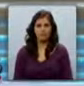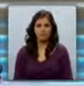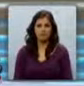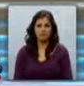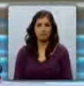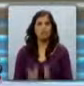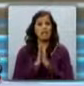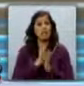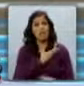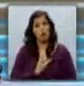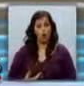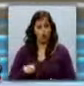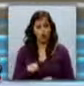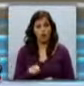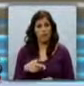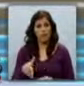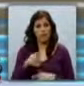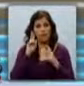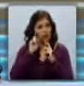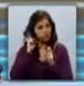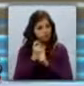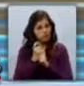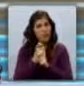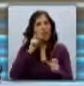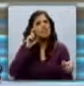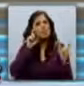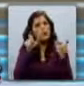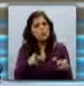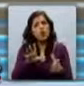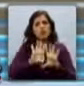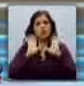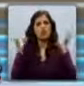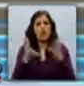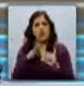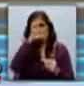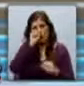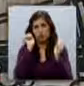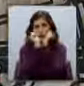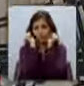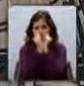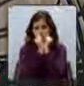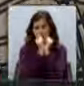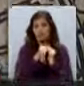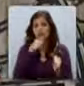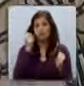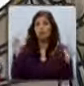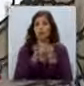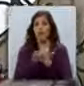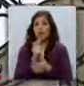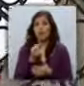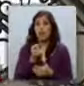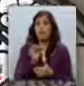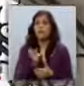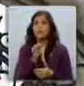A Santa Casa da Misericórdia vai ser alvo de uma auditoria da Inspeção-Geral do Ministério da Segurança Social. De acordo com o Semanário Expresso, a auditoria é